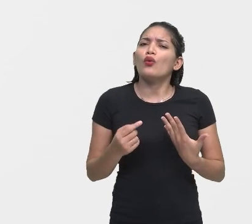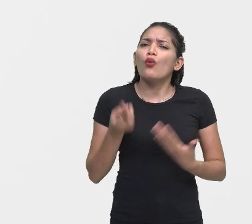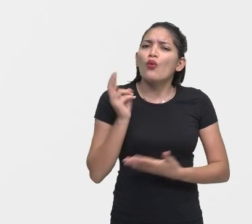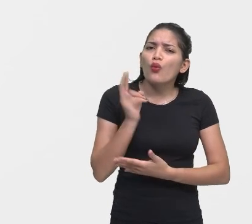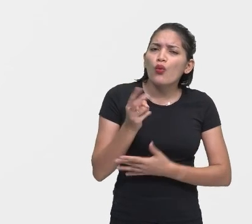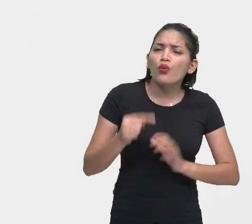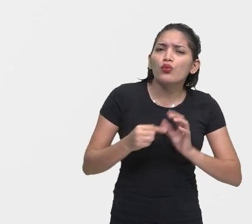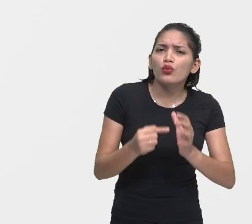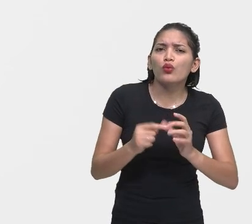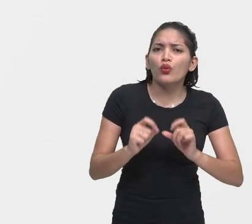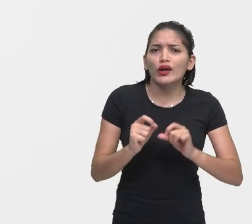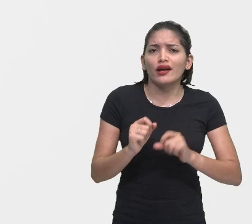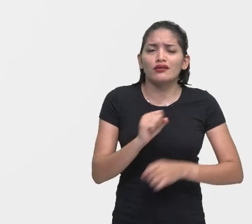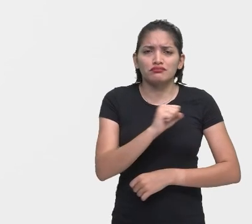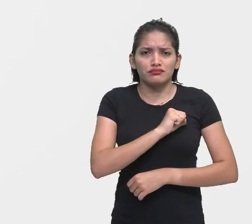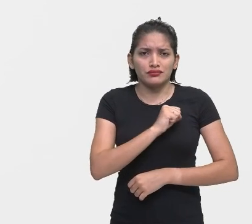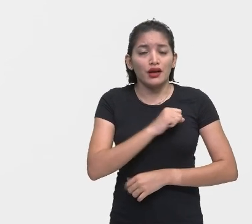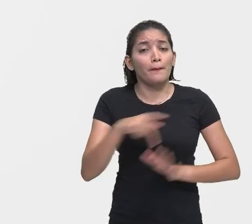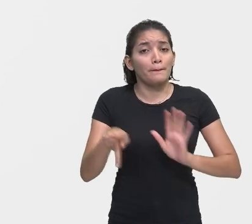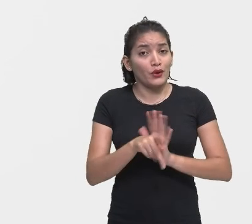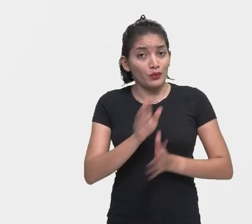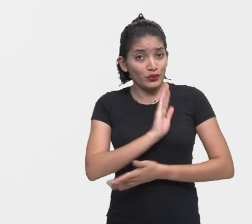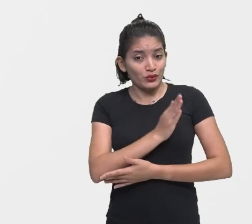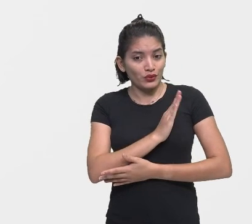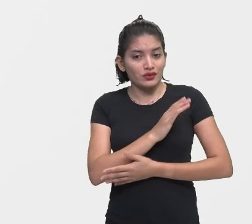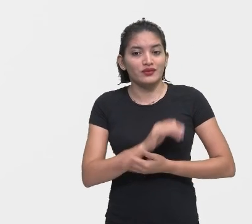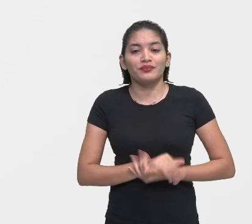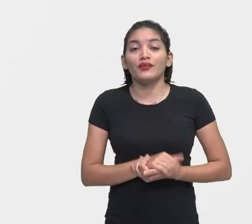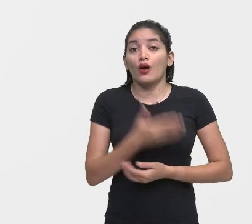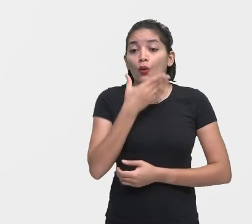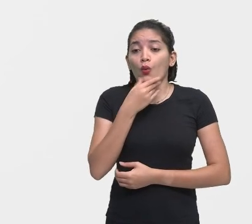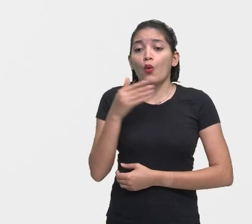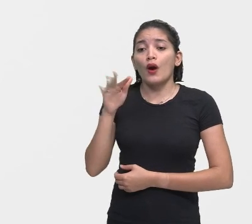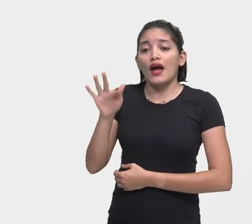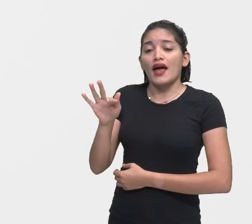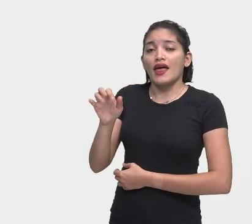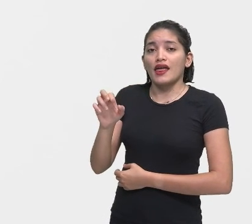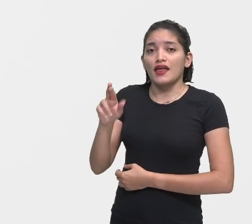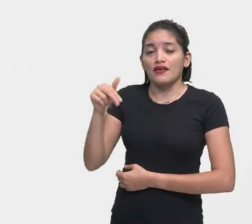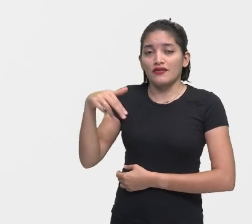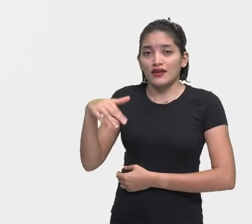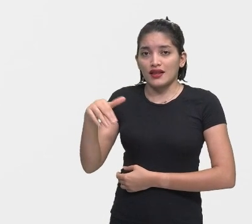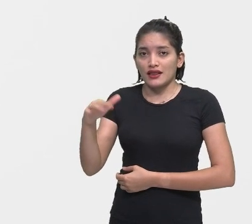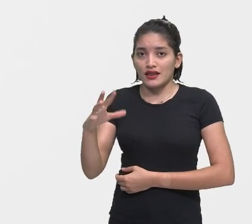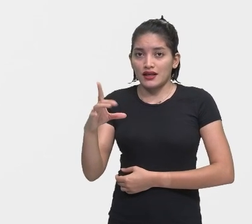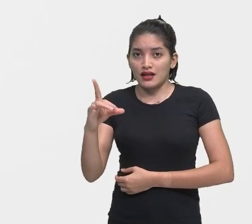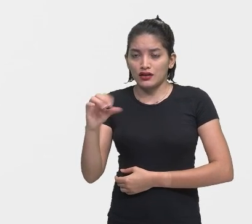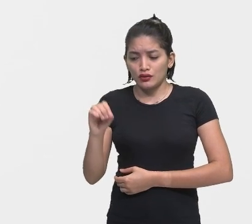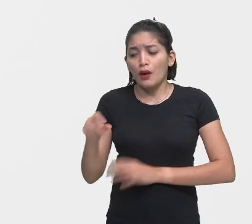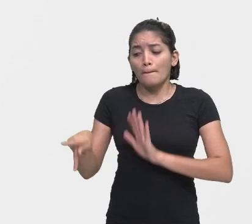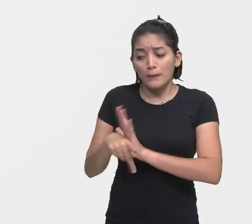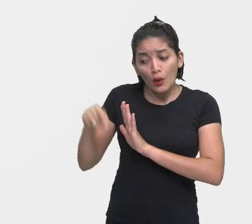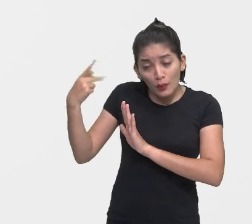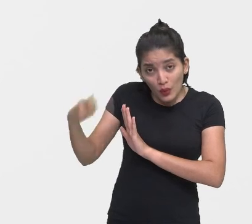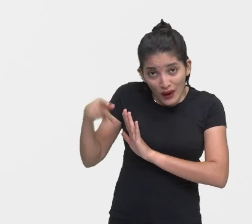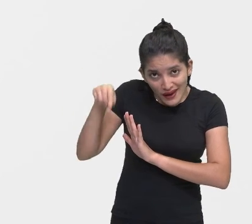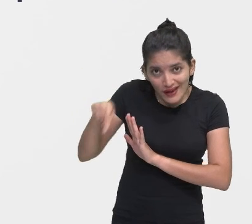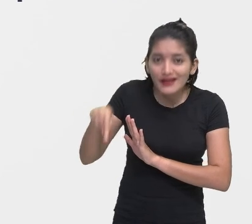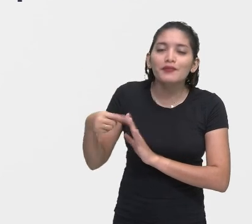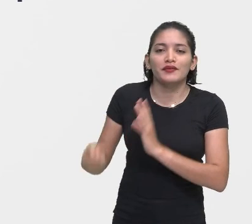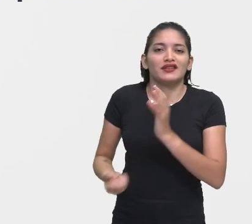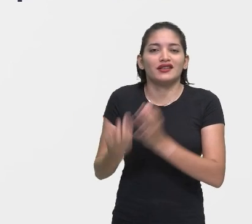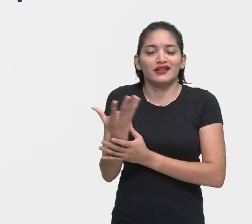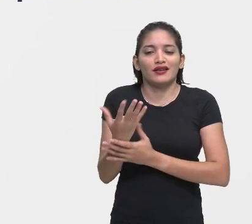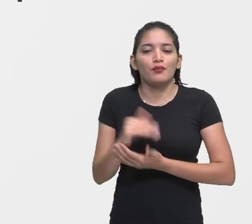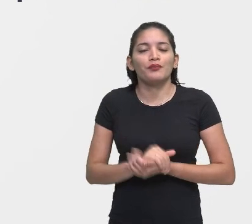chama coração. Fernando Pessoa. Esse aí é Fernando Pessoa, ortônimo, ele mesmo, ele por ele mesmo.